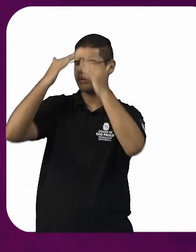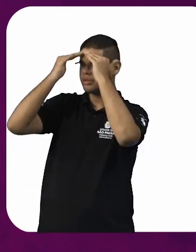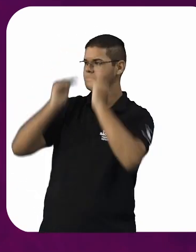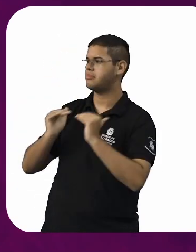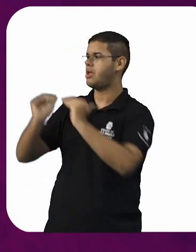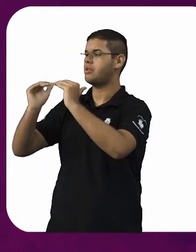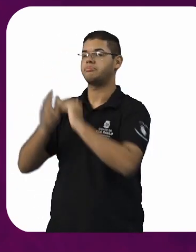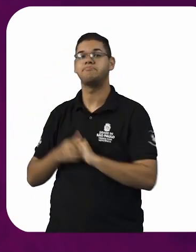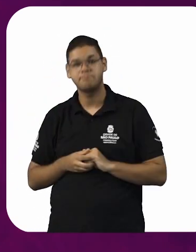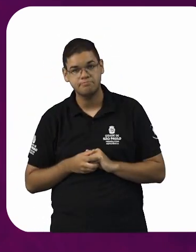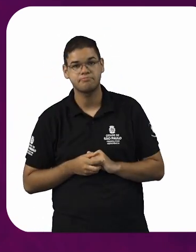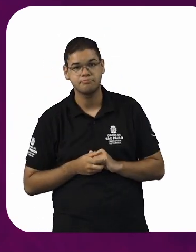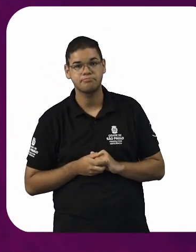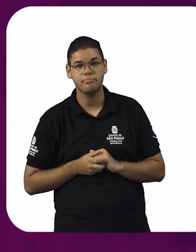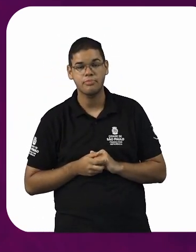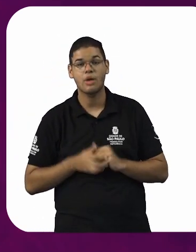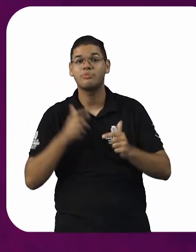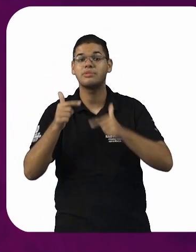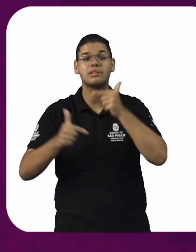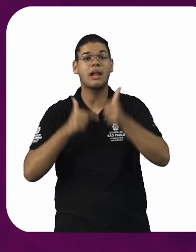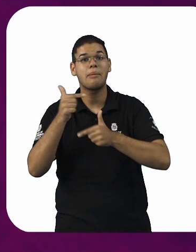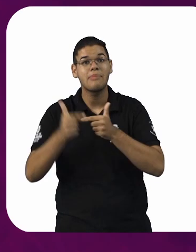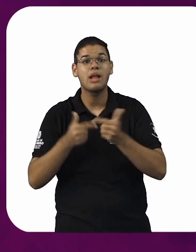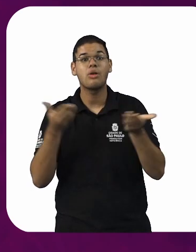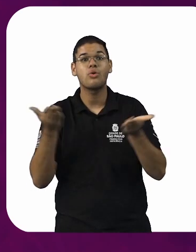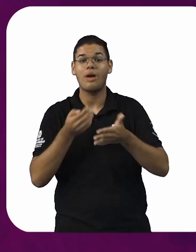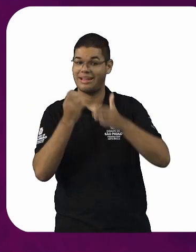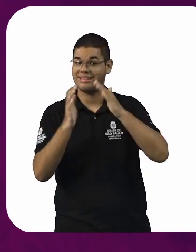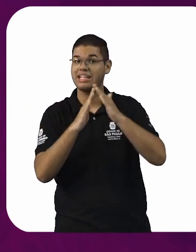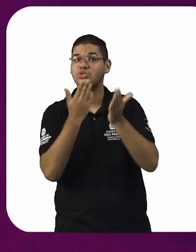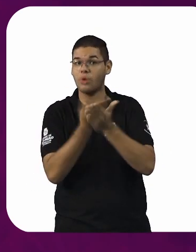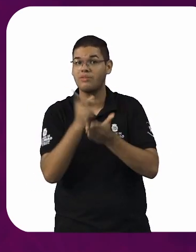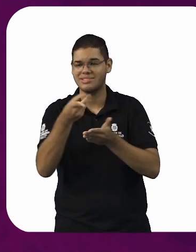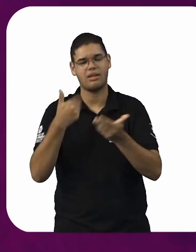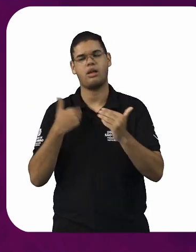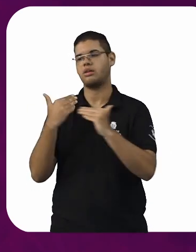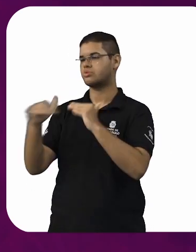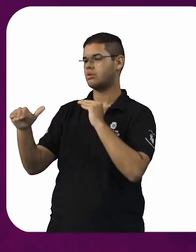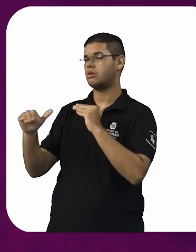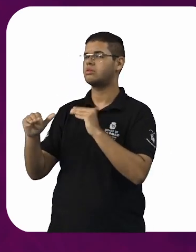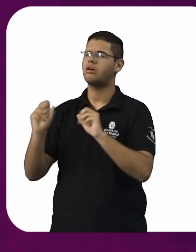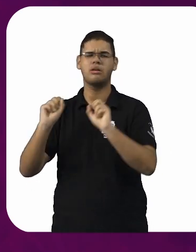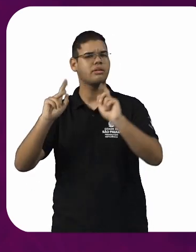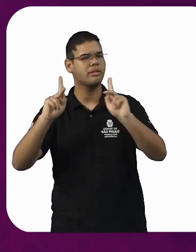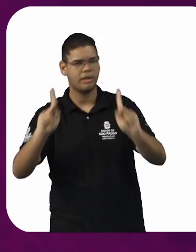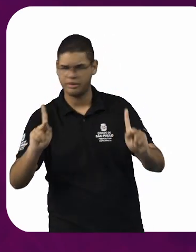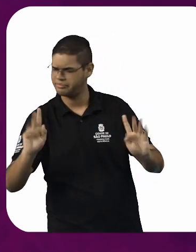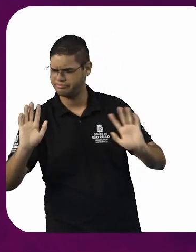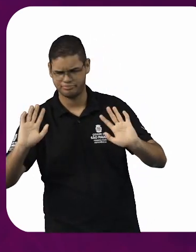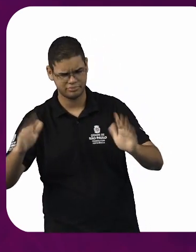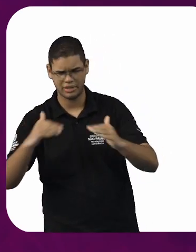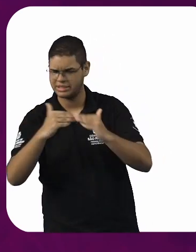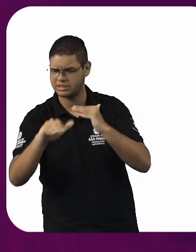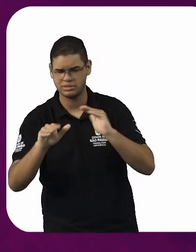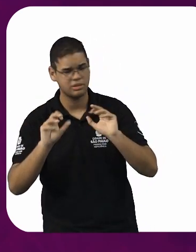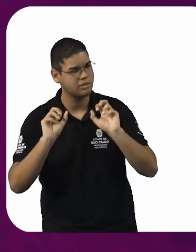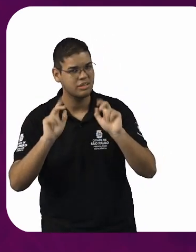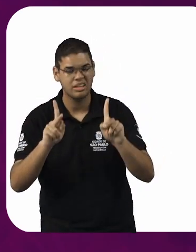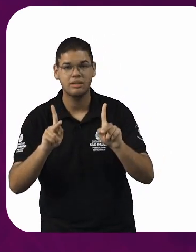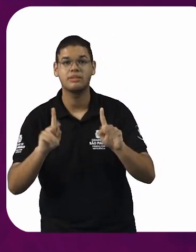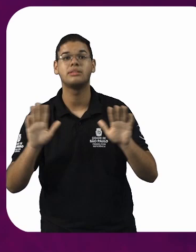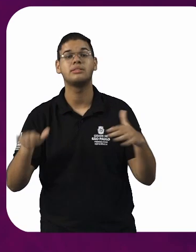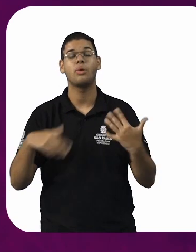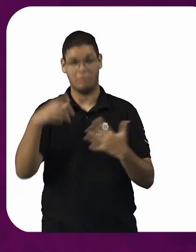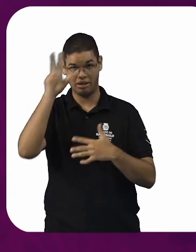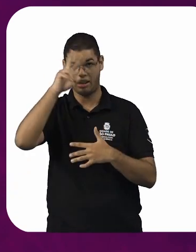trabalho acadêmico, se quer discordar, ok. Aí lembre que a liberdade de expressão, que permite crítica, só não permite discurso de